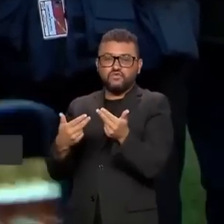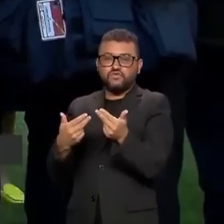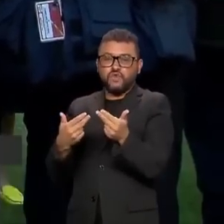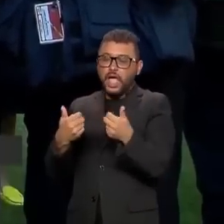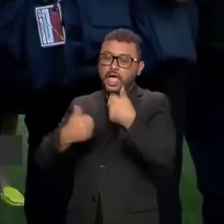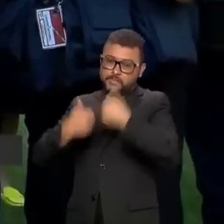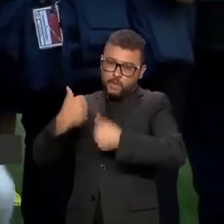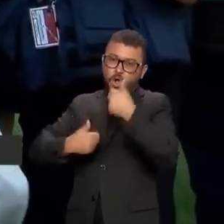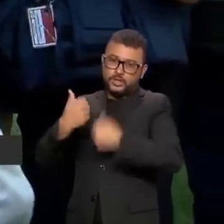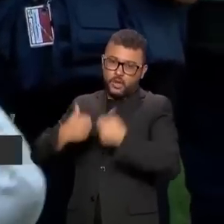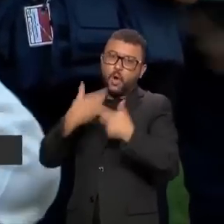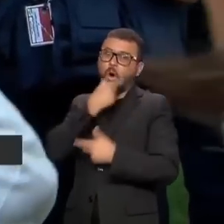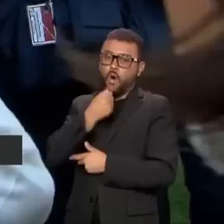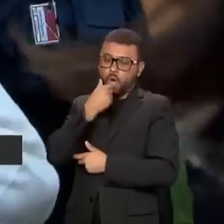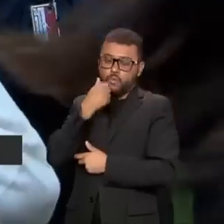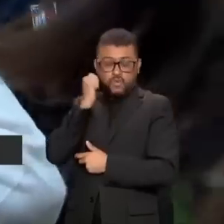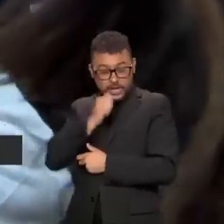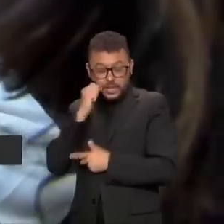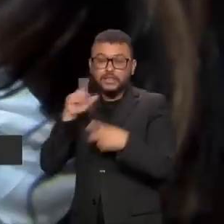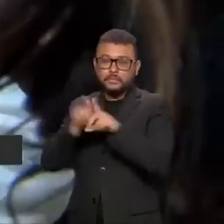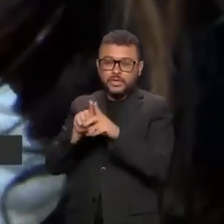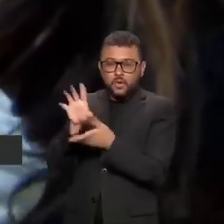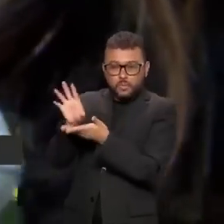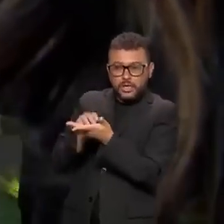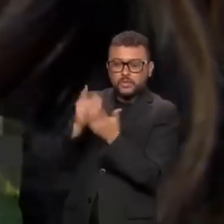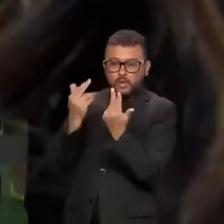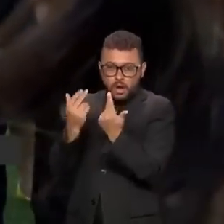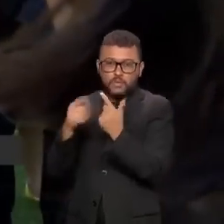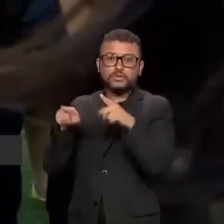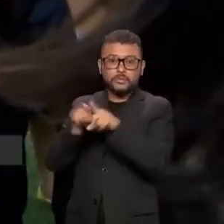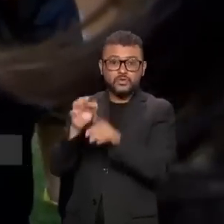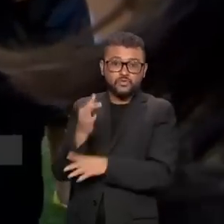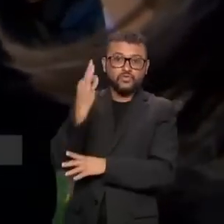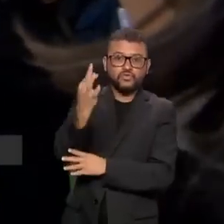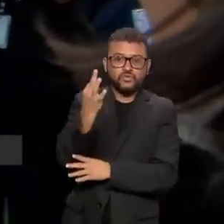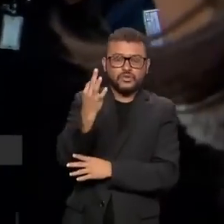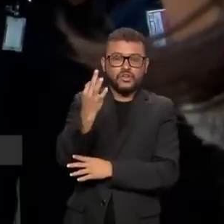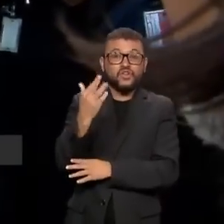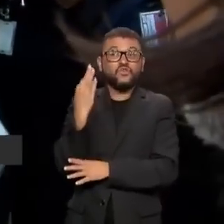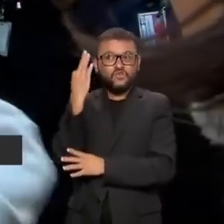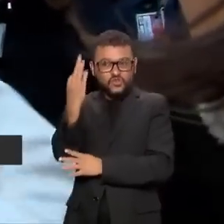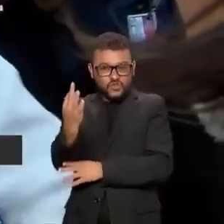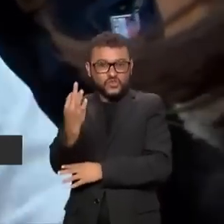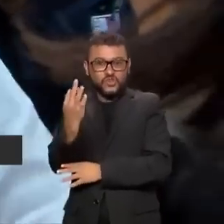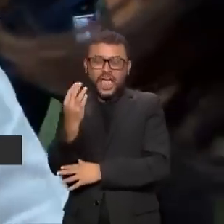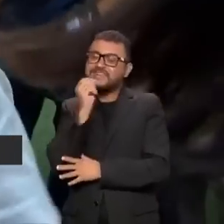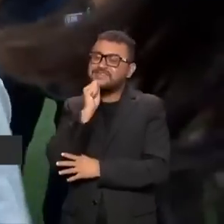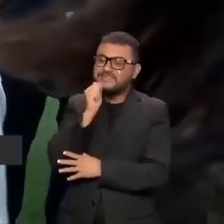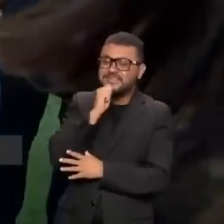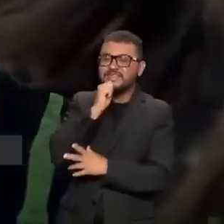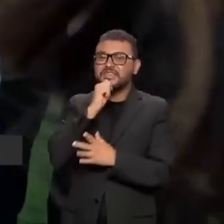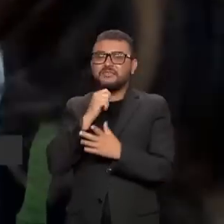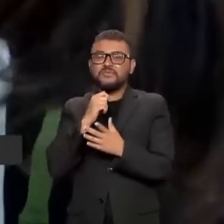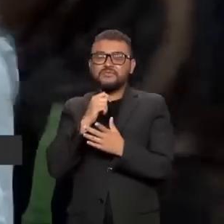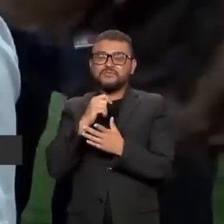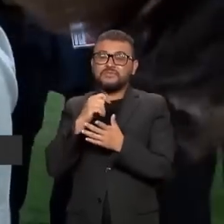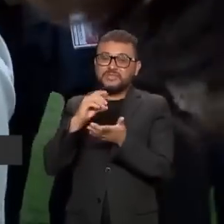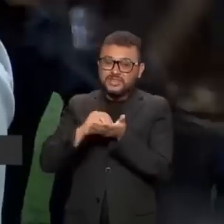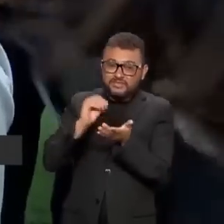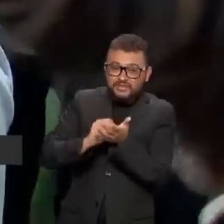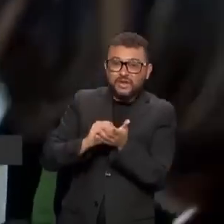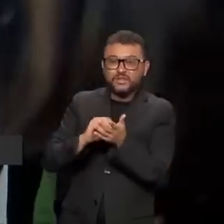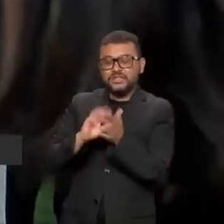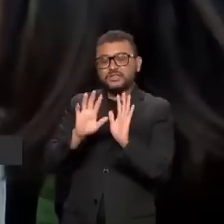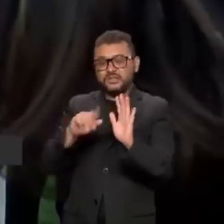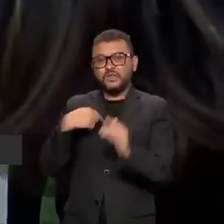um dia o Corinthians peta para o time feminino representar o time masculino que não está bem da perna nesse instante e a